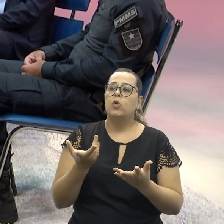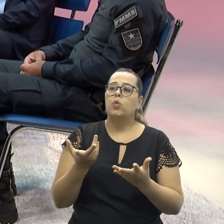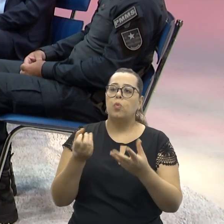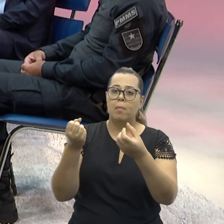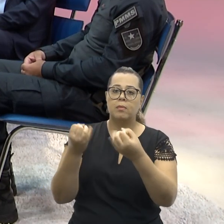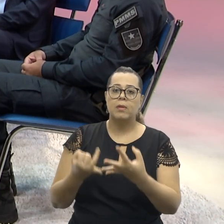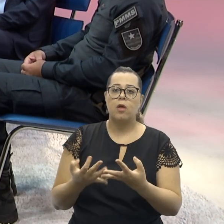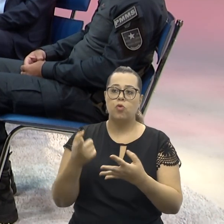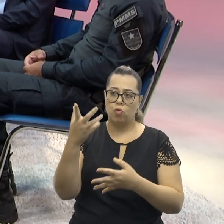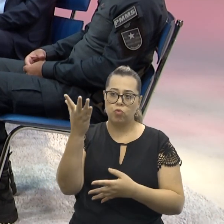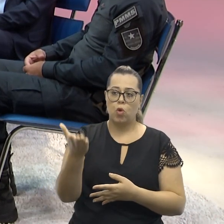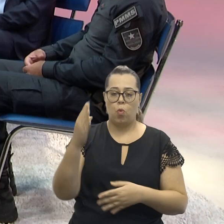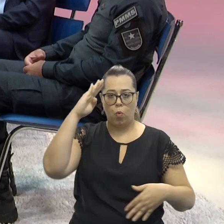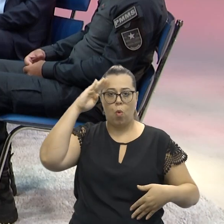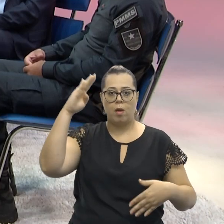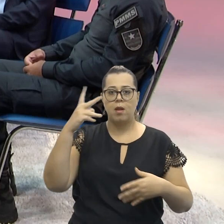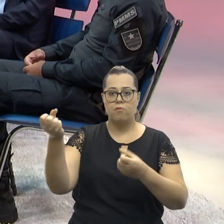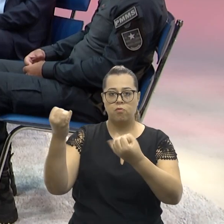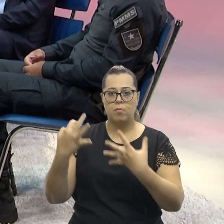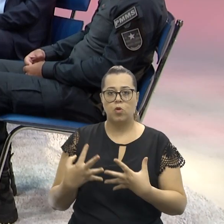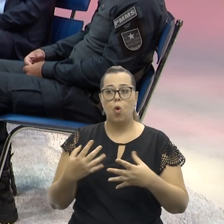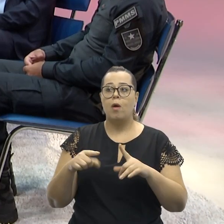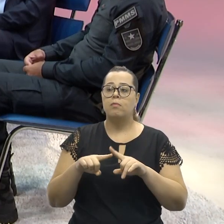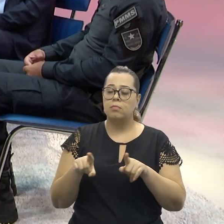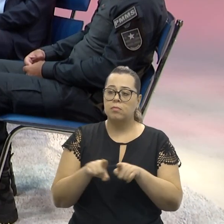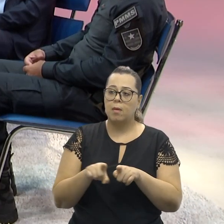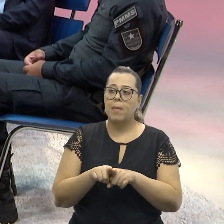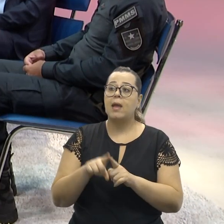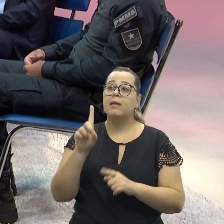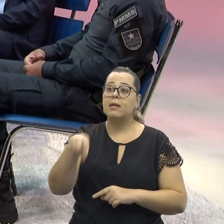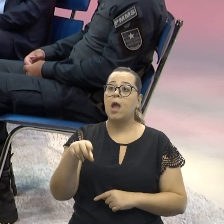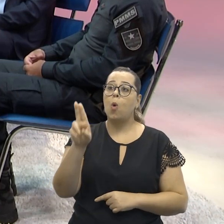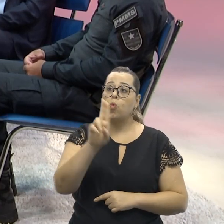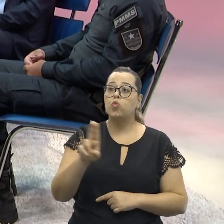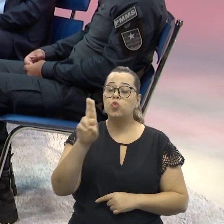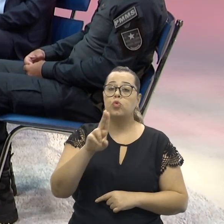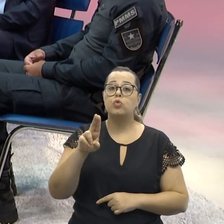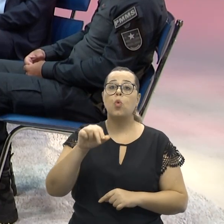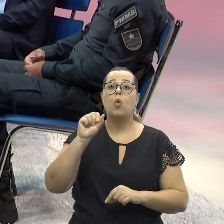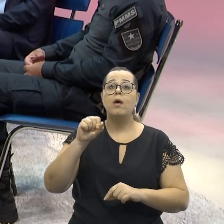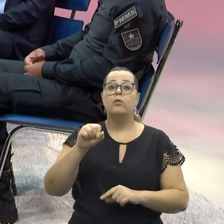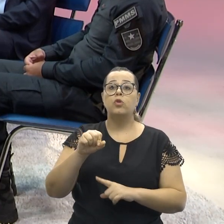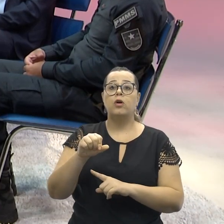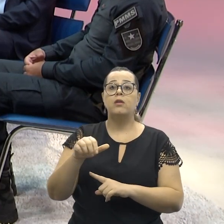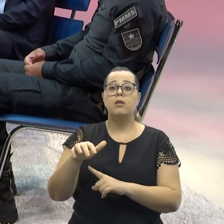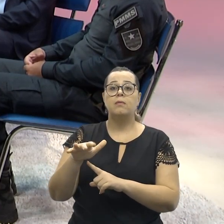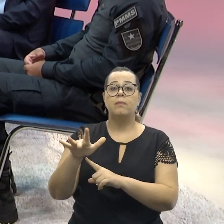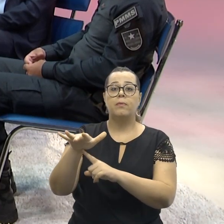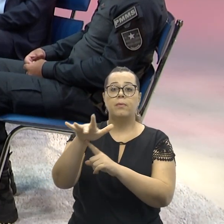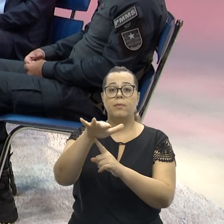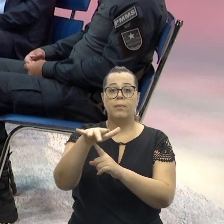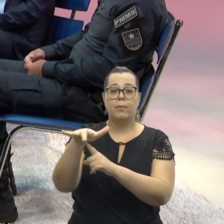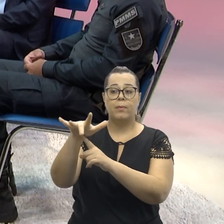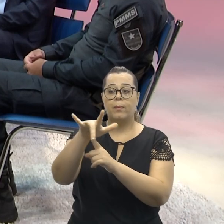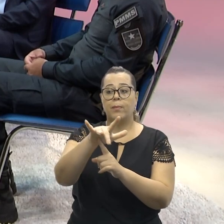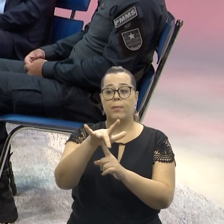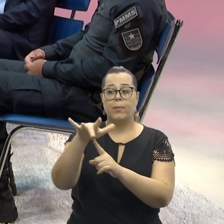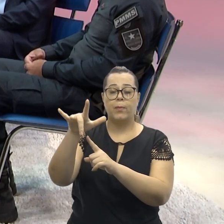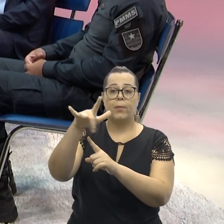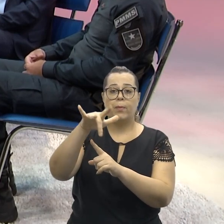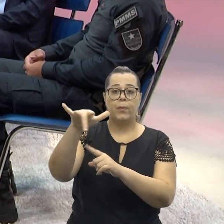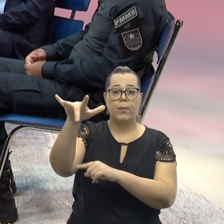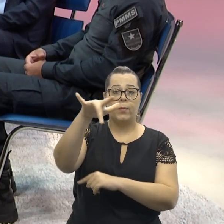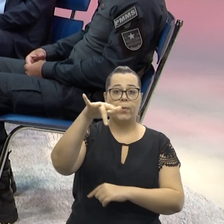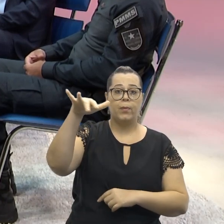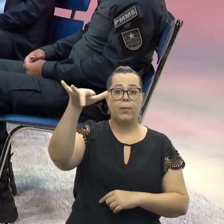é novidade, mas sendo usado agora novamente, que é o uso de drones. Como que está sendo feita essa fiscalização? Exato.